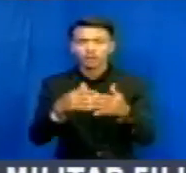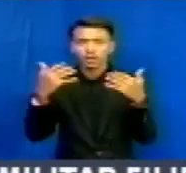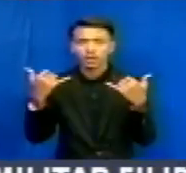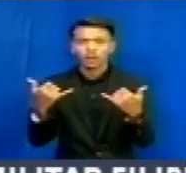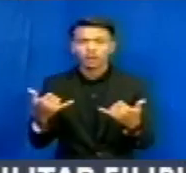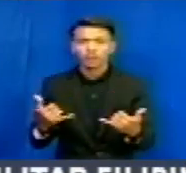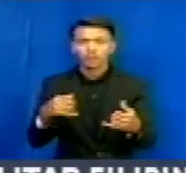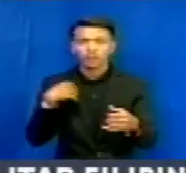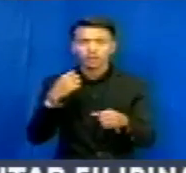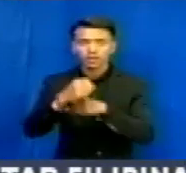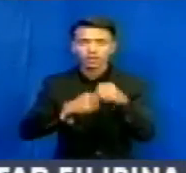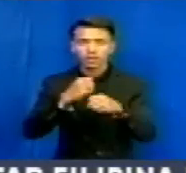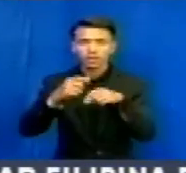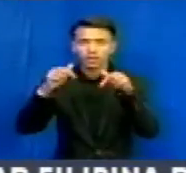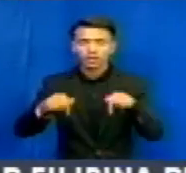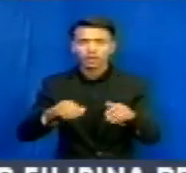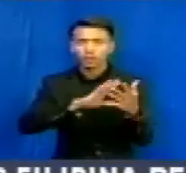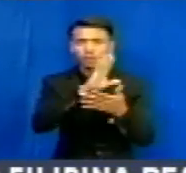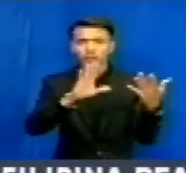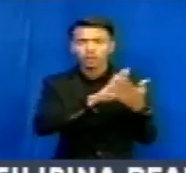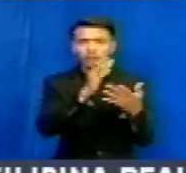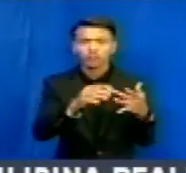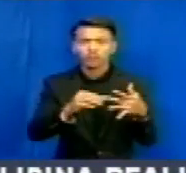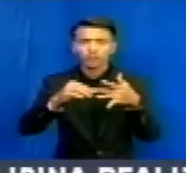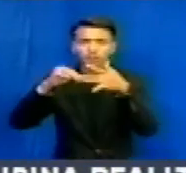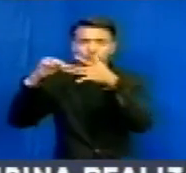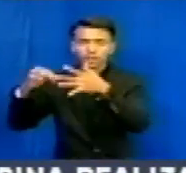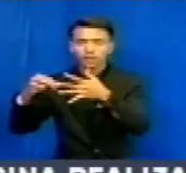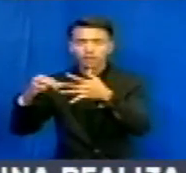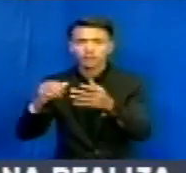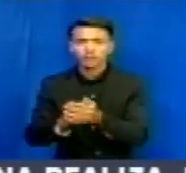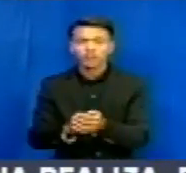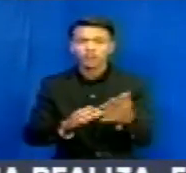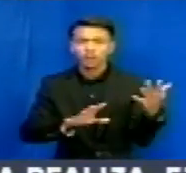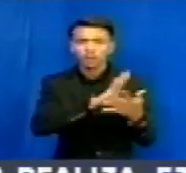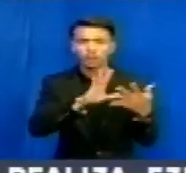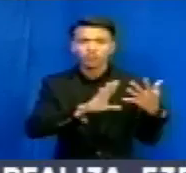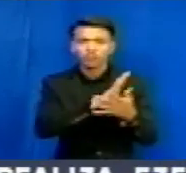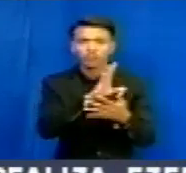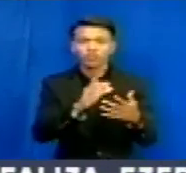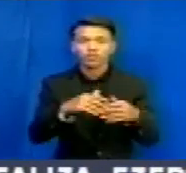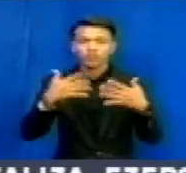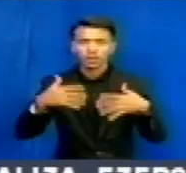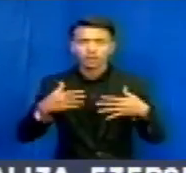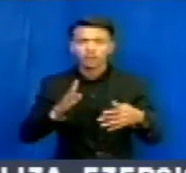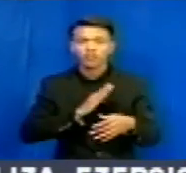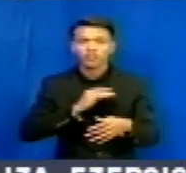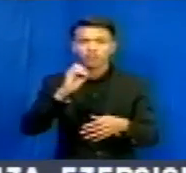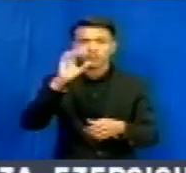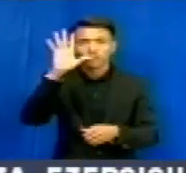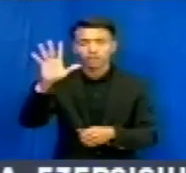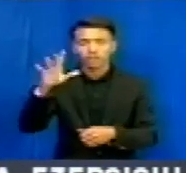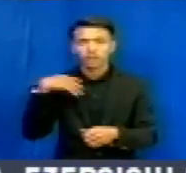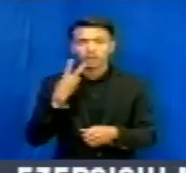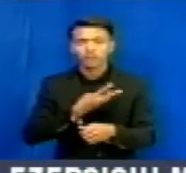agora tina ite ne komemorasi spesifik lutan tamba, alain ite komemora tragedi Balibo 5 ne ite